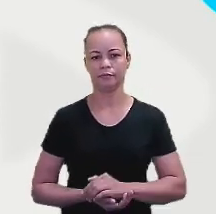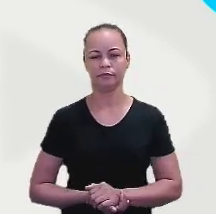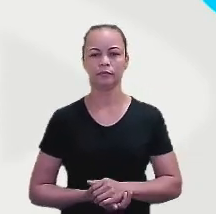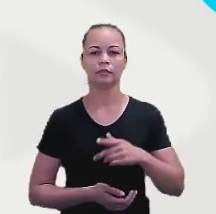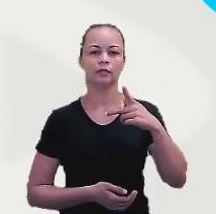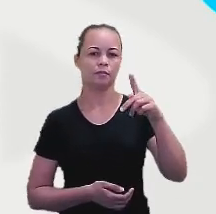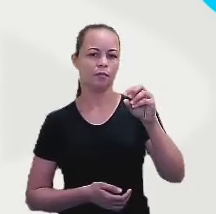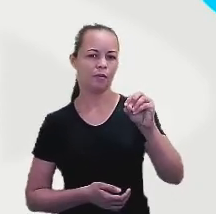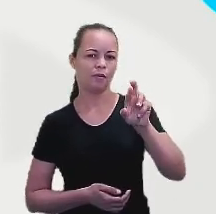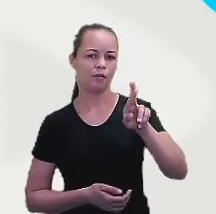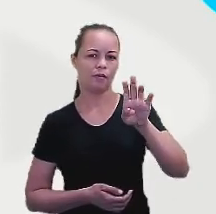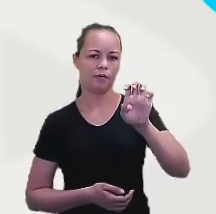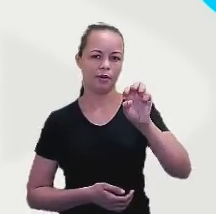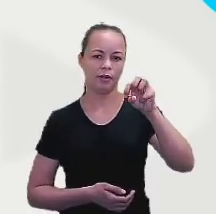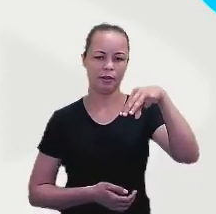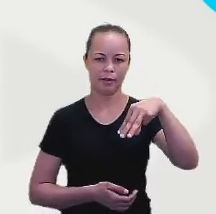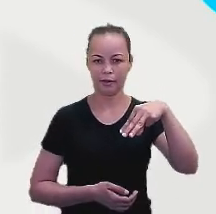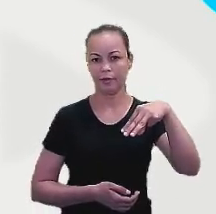Porém.